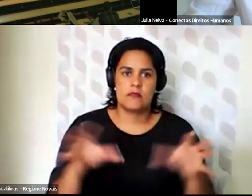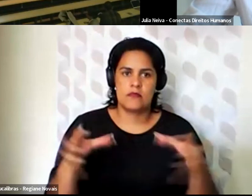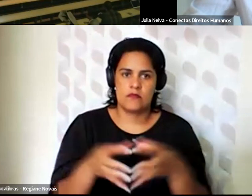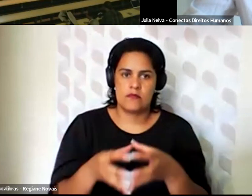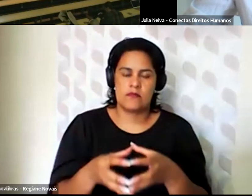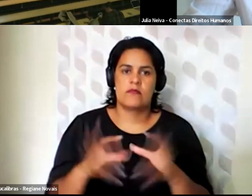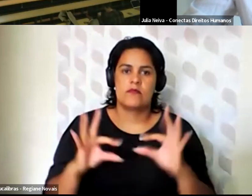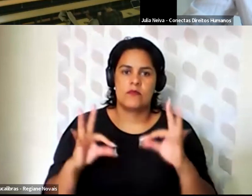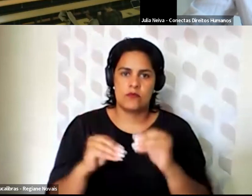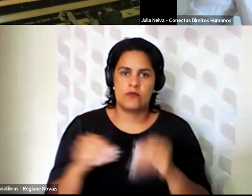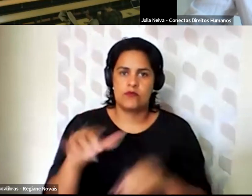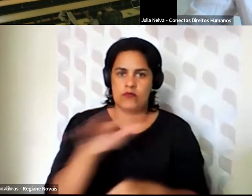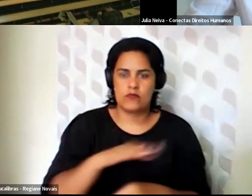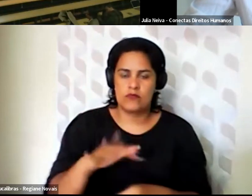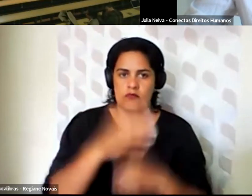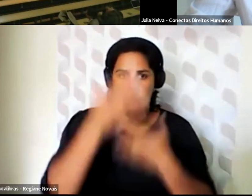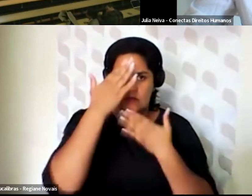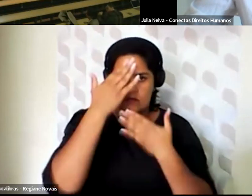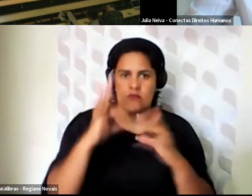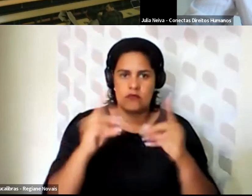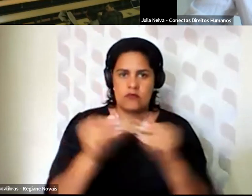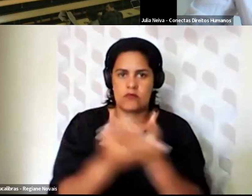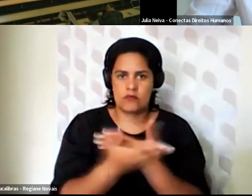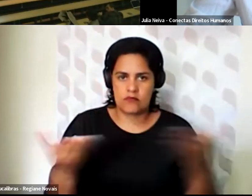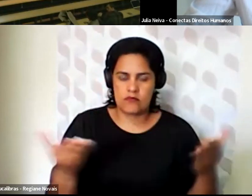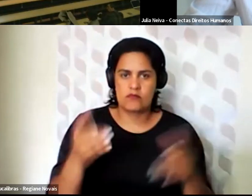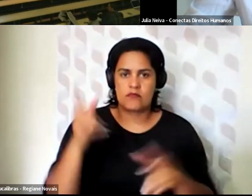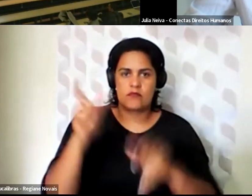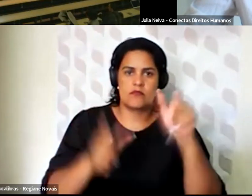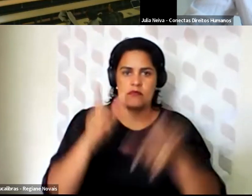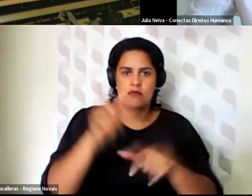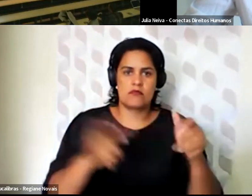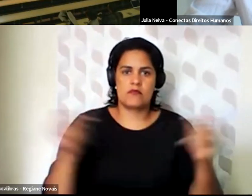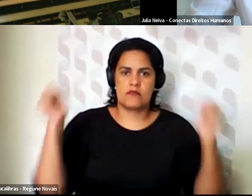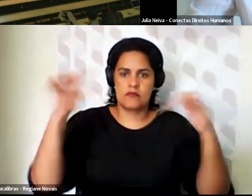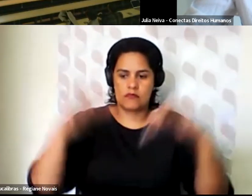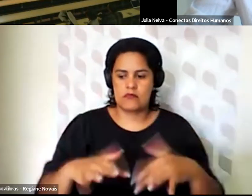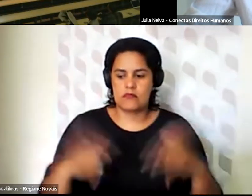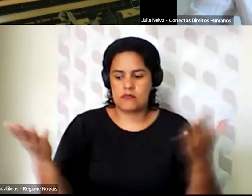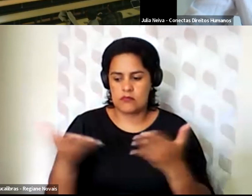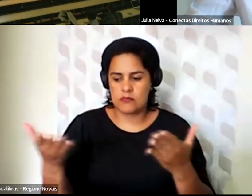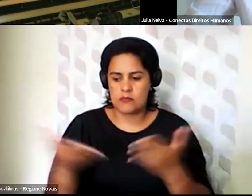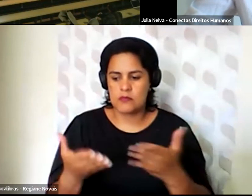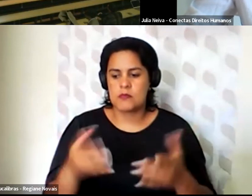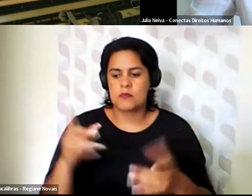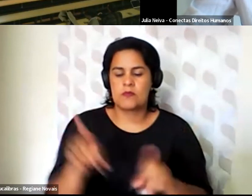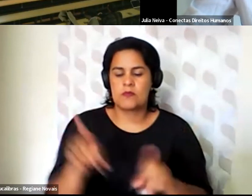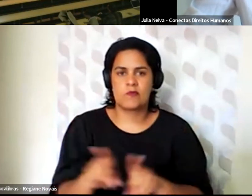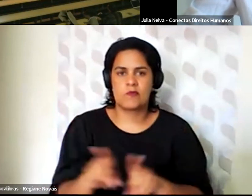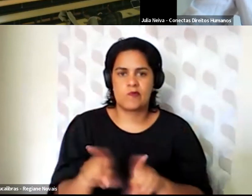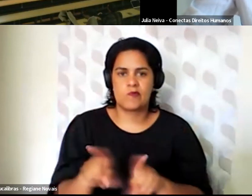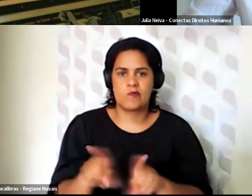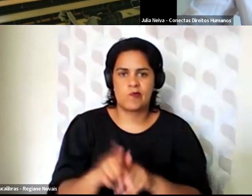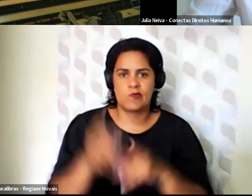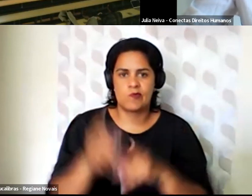a todas e todos por participarem do primeiro dia da conferência, e um agradecimento especial a todos os palestrantes e convidados